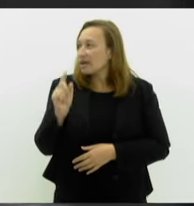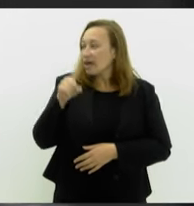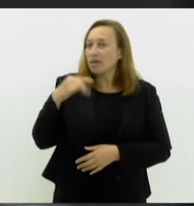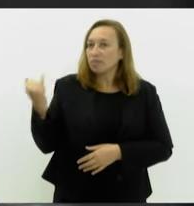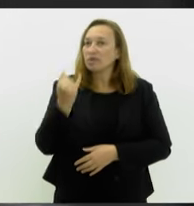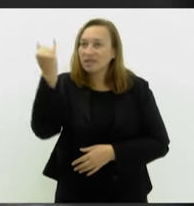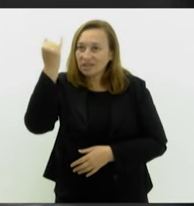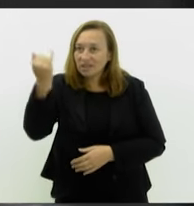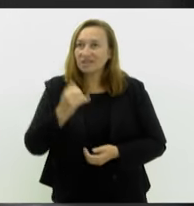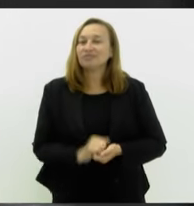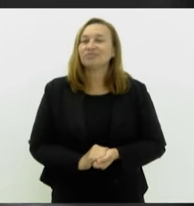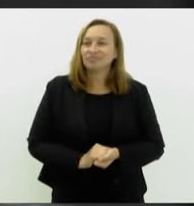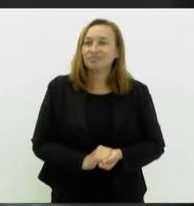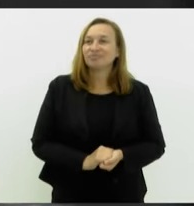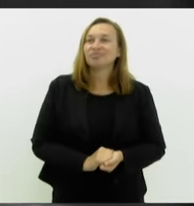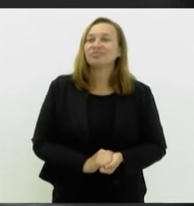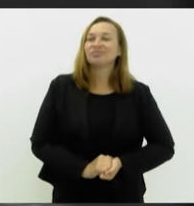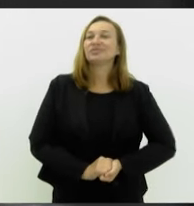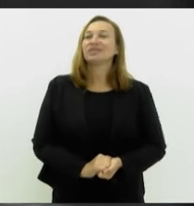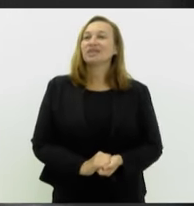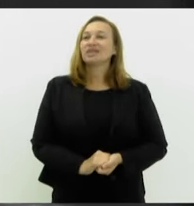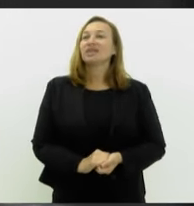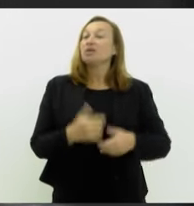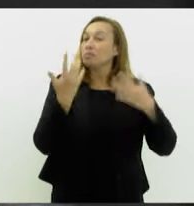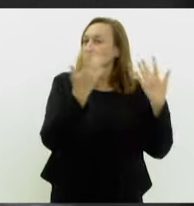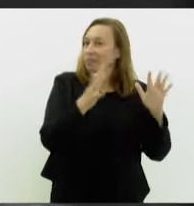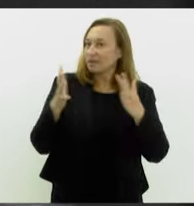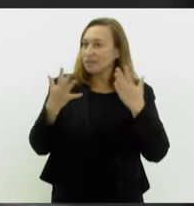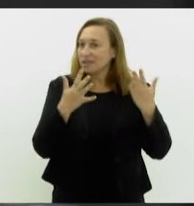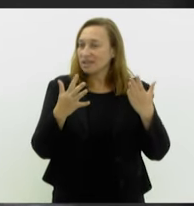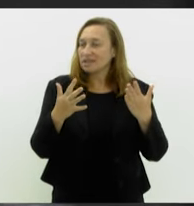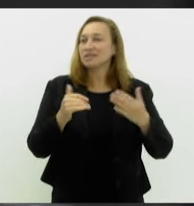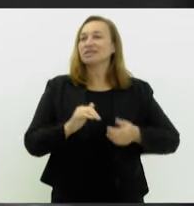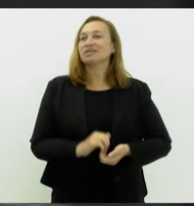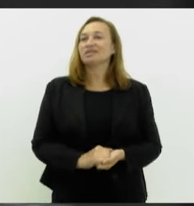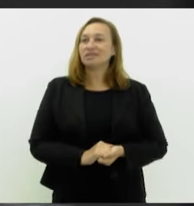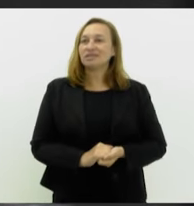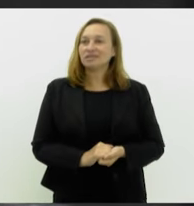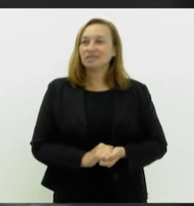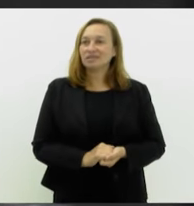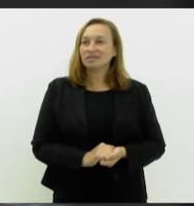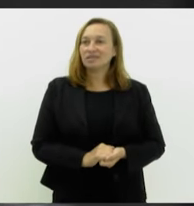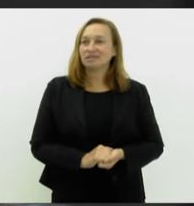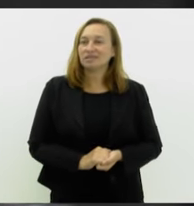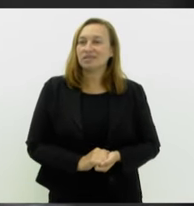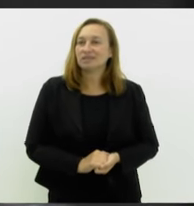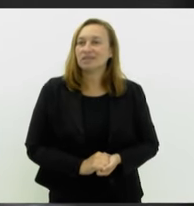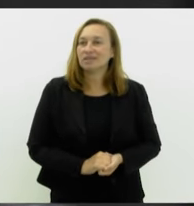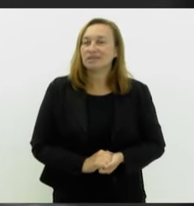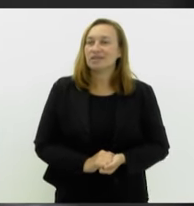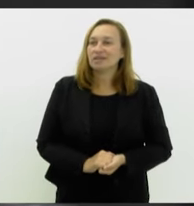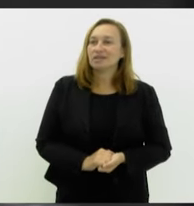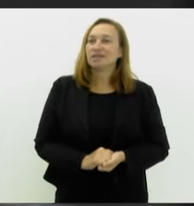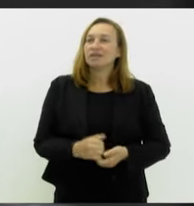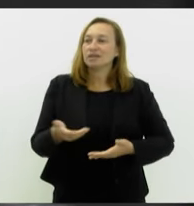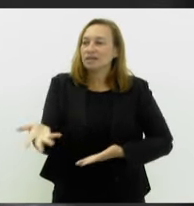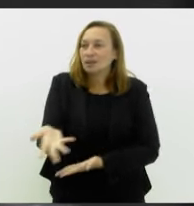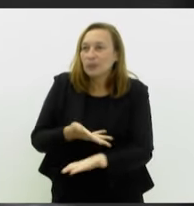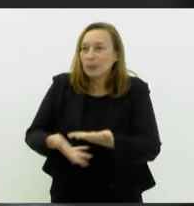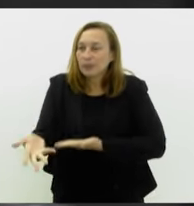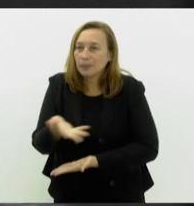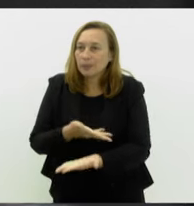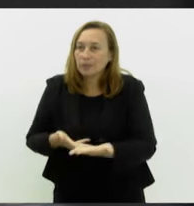esse evento eh eh eh o Saúdo com muita alegria esse evento que a gente precisa aumentar essa participação e